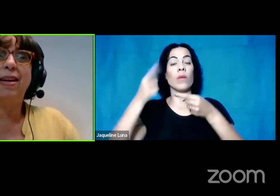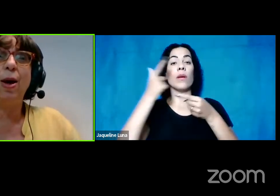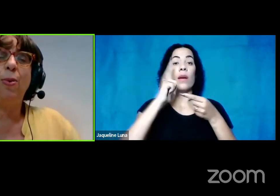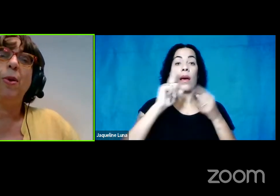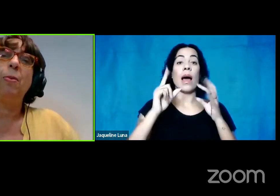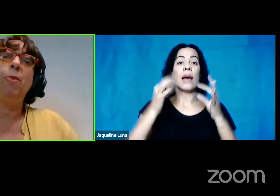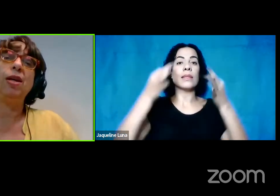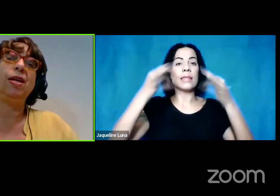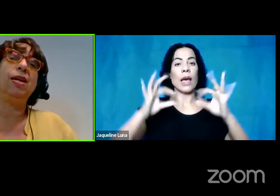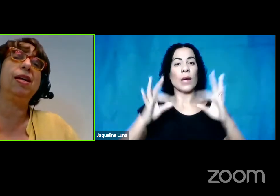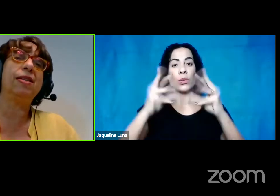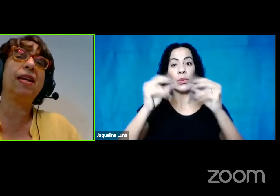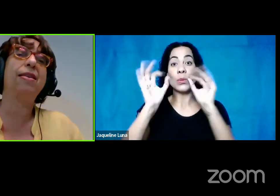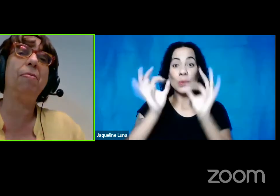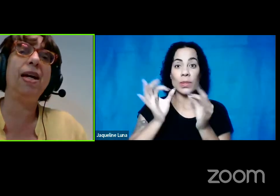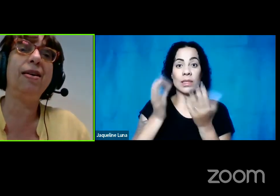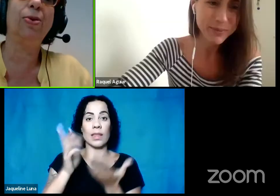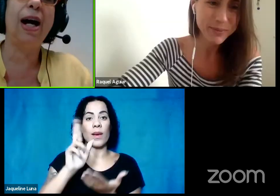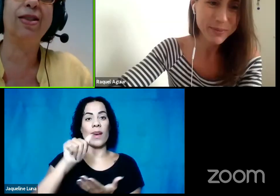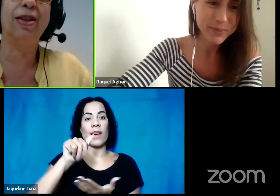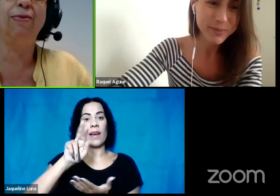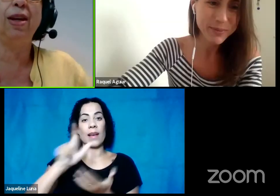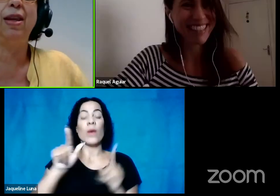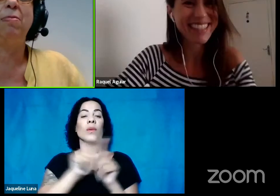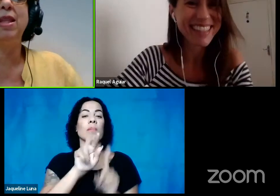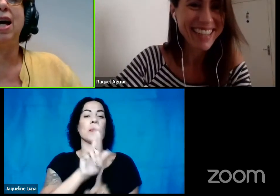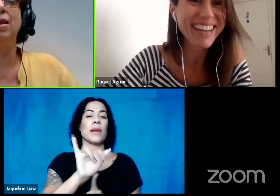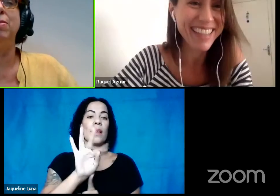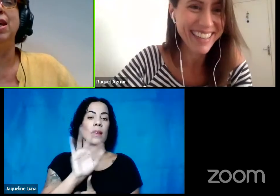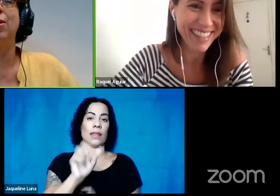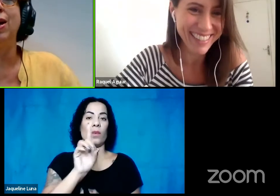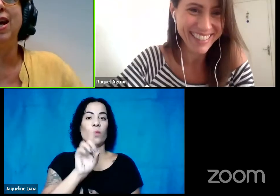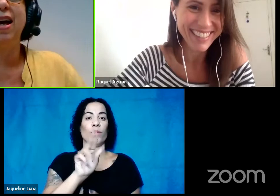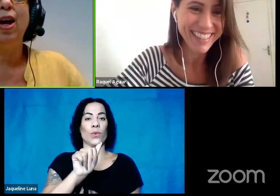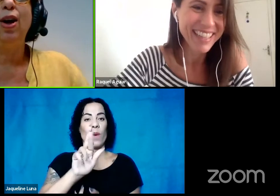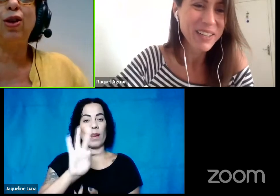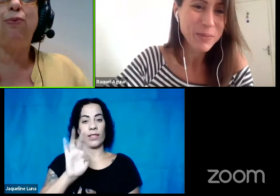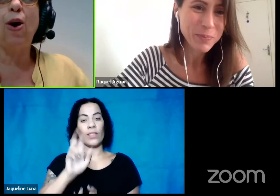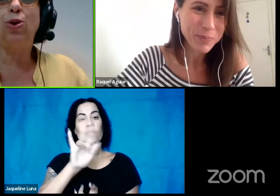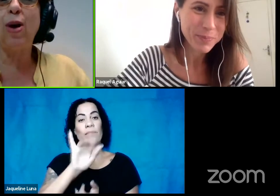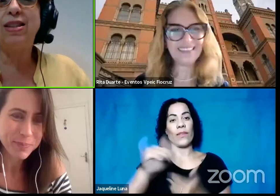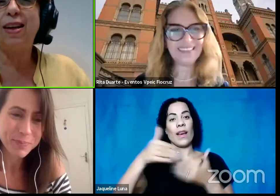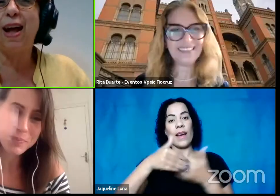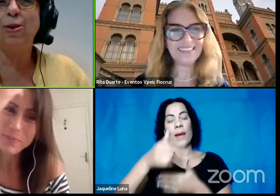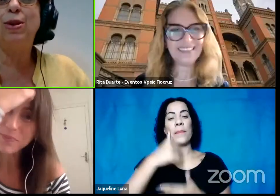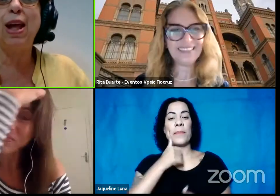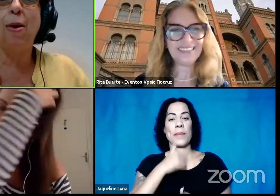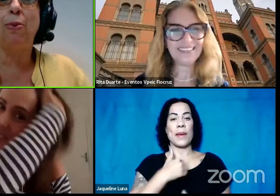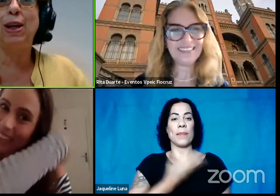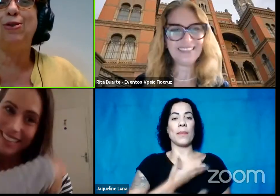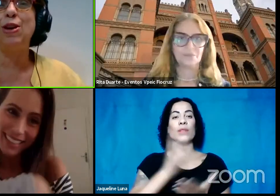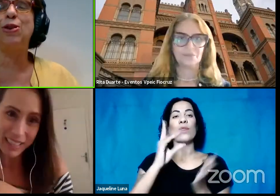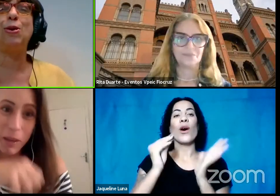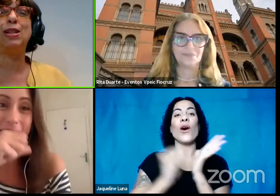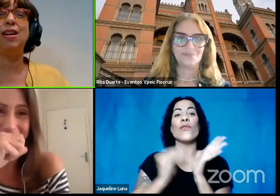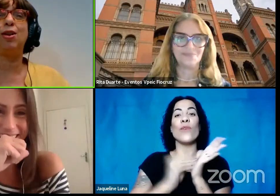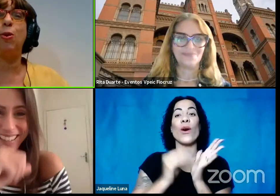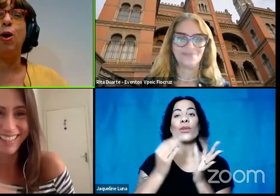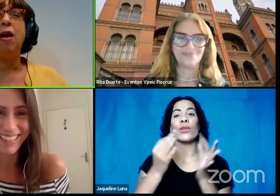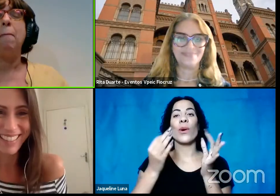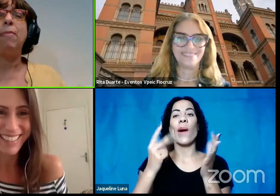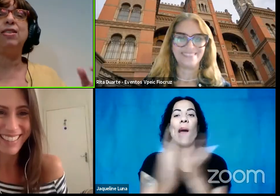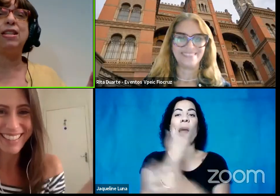tudo, né, Raquel? E Rita também, Duarte, que vai terminar aqui, minha colega, Só faltou acertar no tempo, que a gente